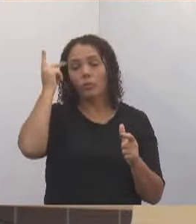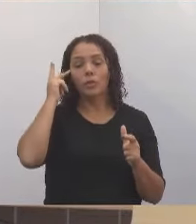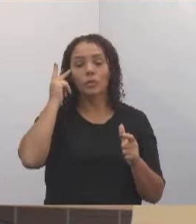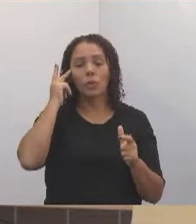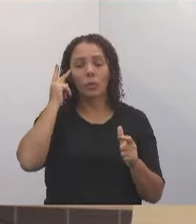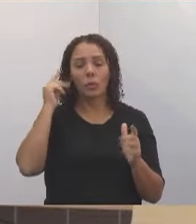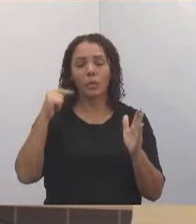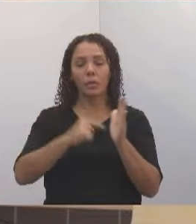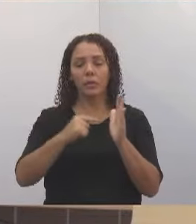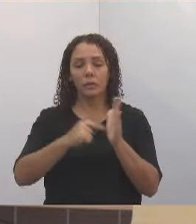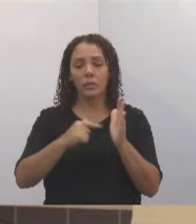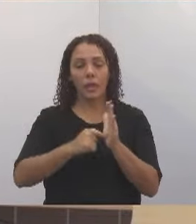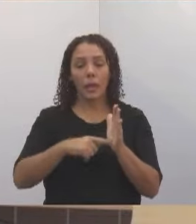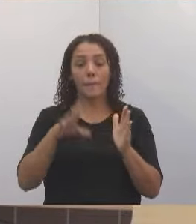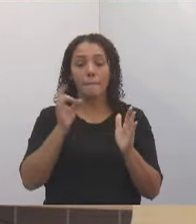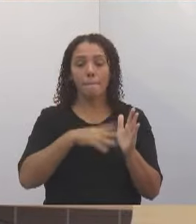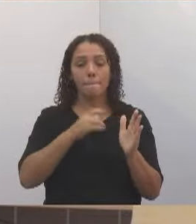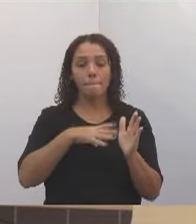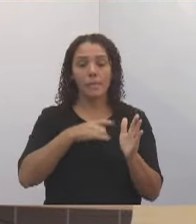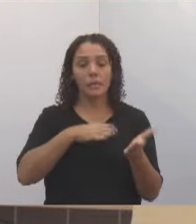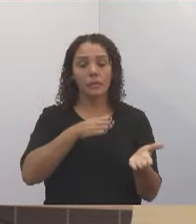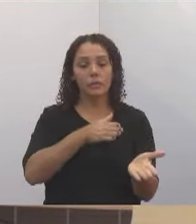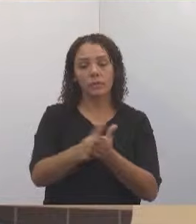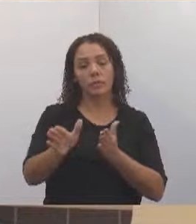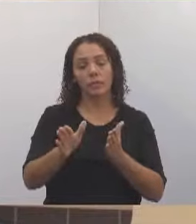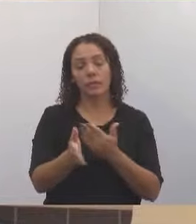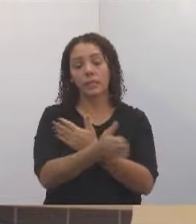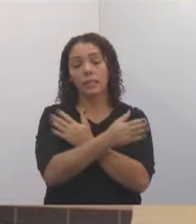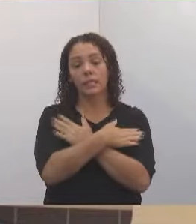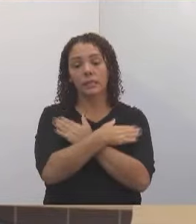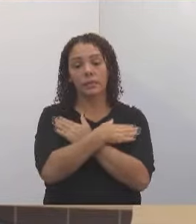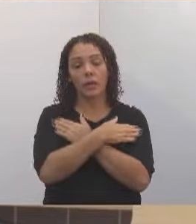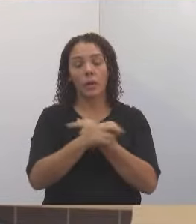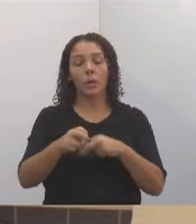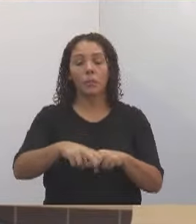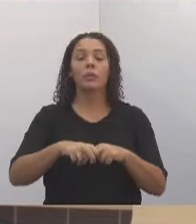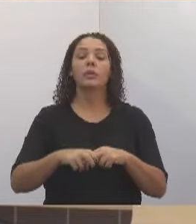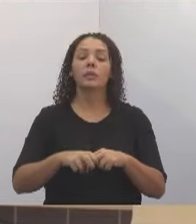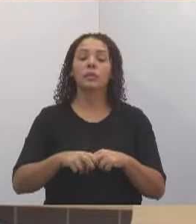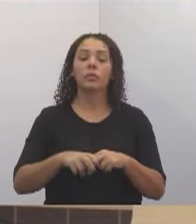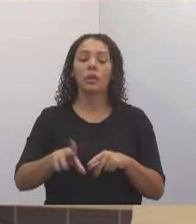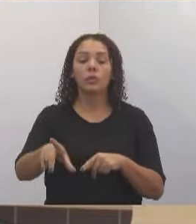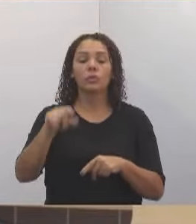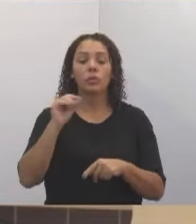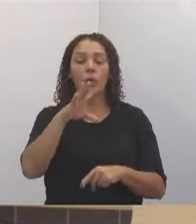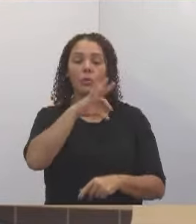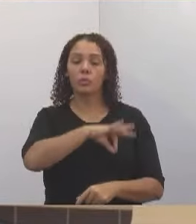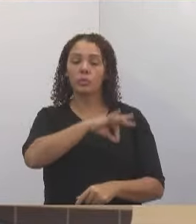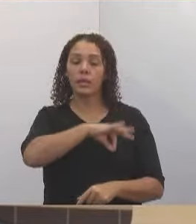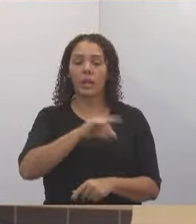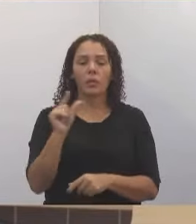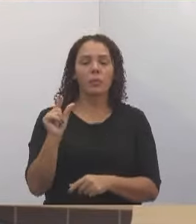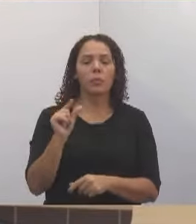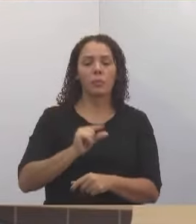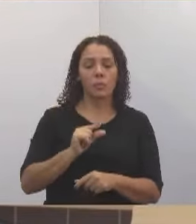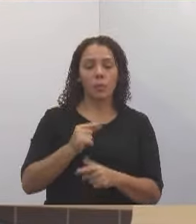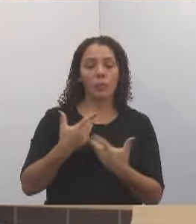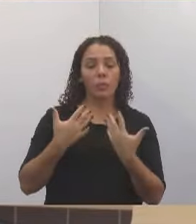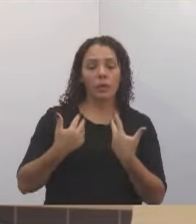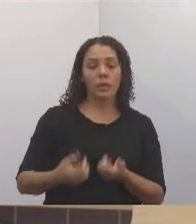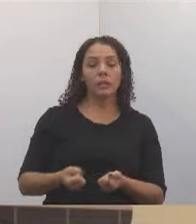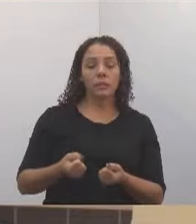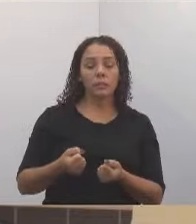pena vai ser de demissão. Então eu prefiro manter aqui o meu emprego, ganhar menos do salário que está atribuído na